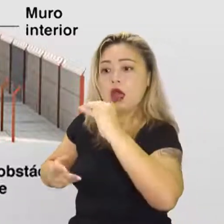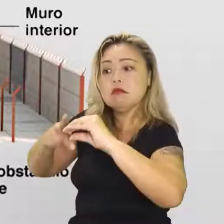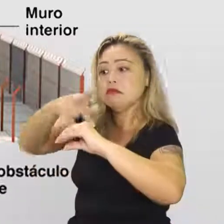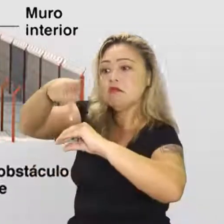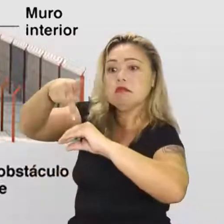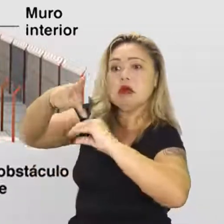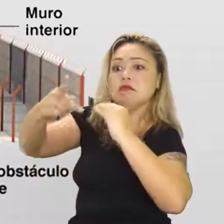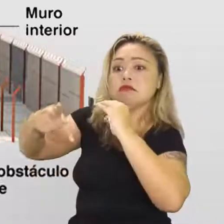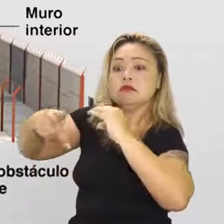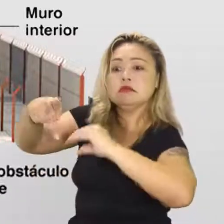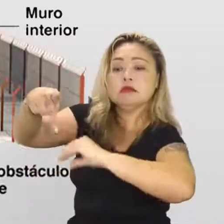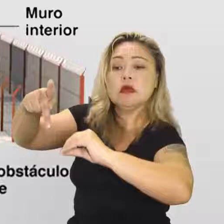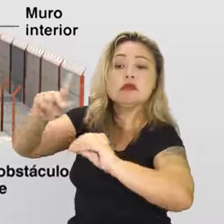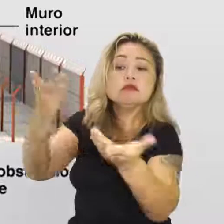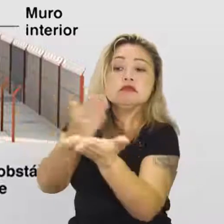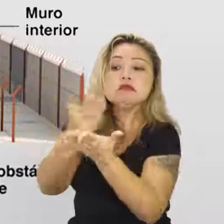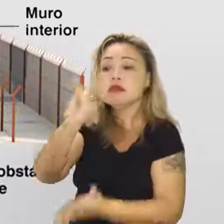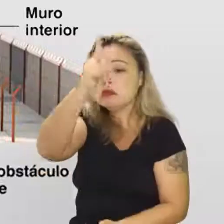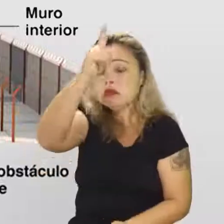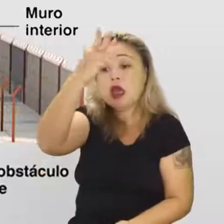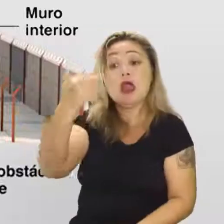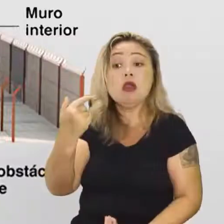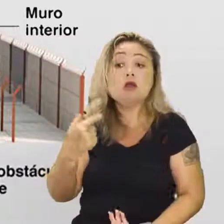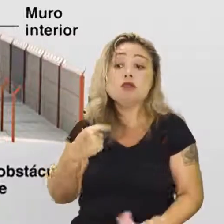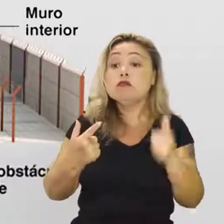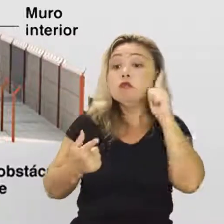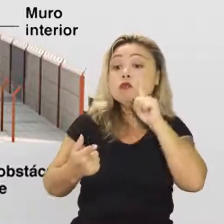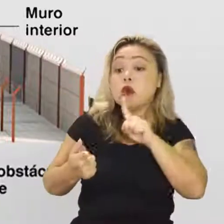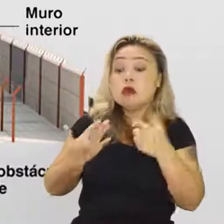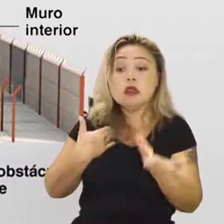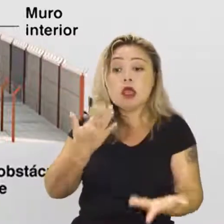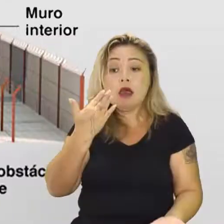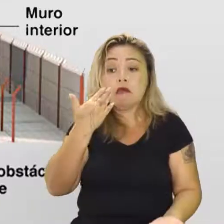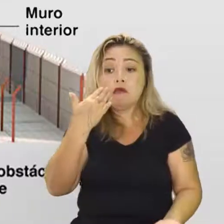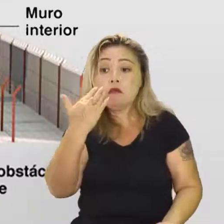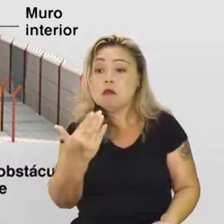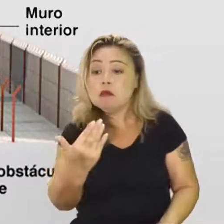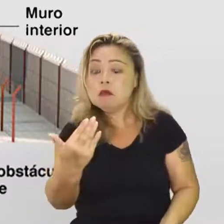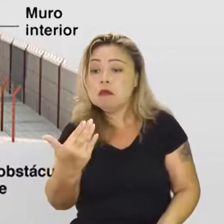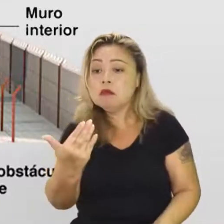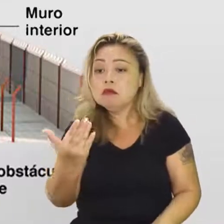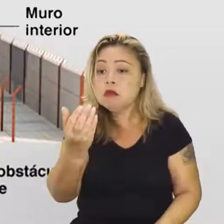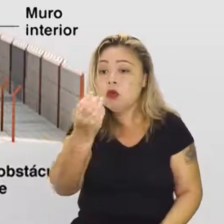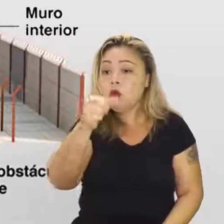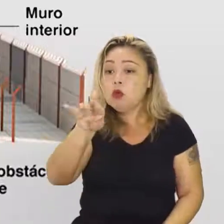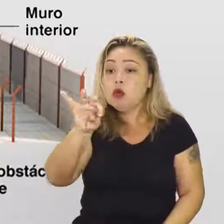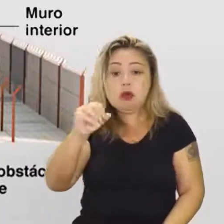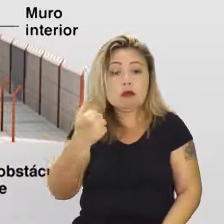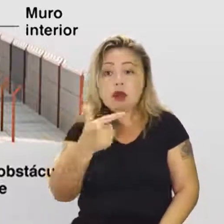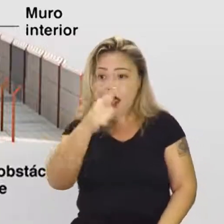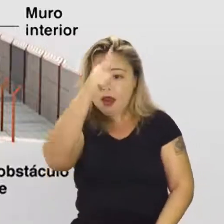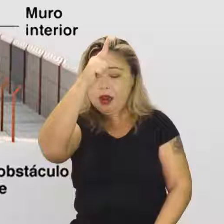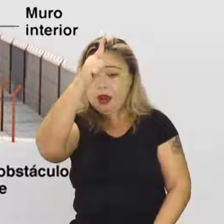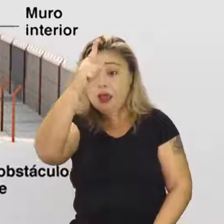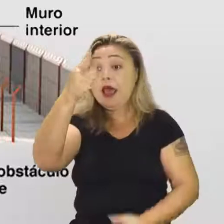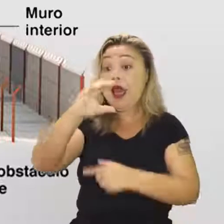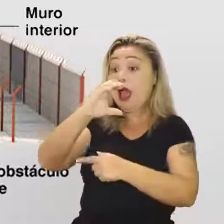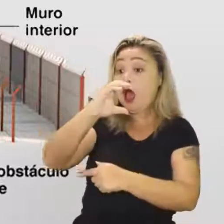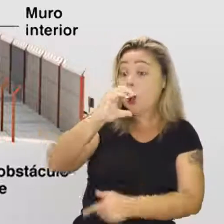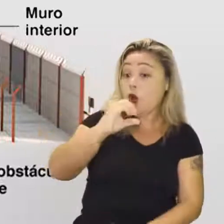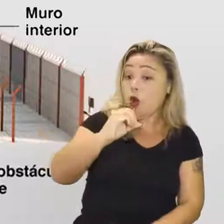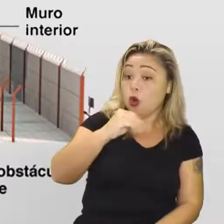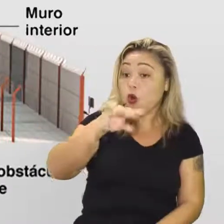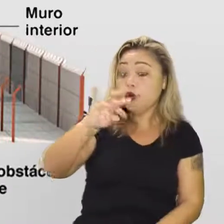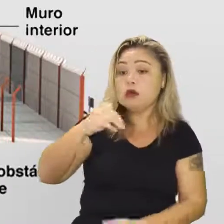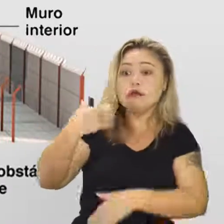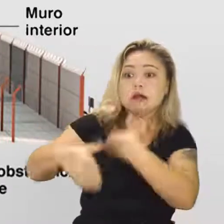investir. Foi o que aconteceu na Alemanha. Ele queria provar para o Oriente, a Alemanha Oriental, que a Alemanha Ocidental ela